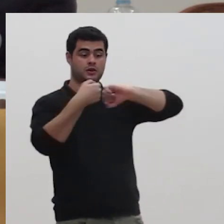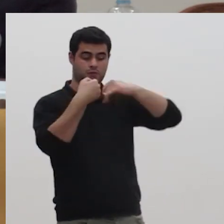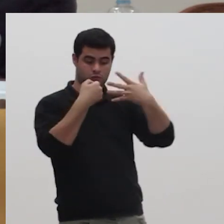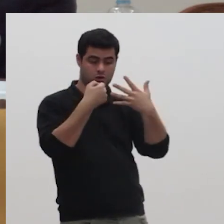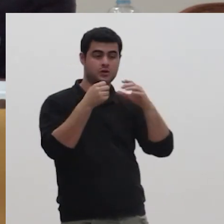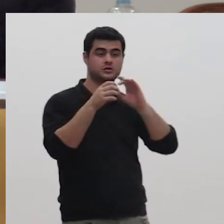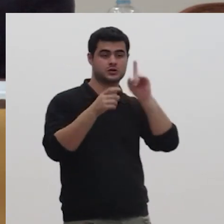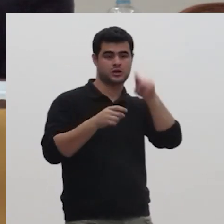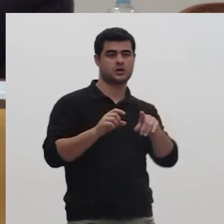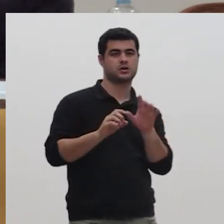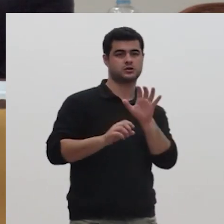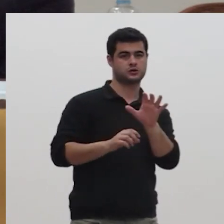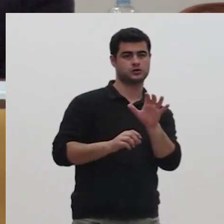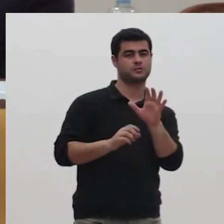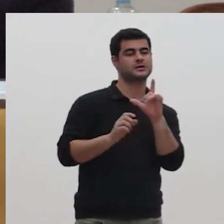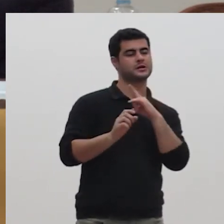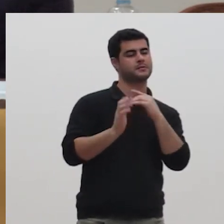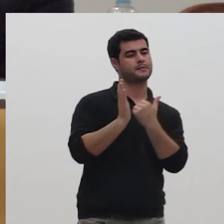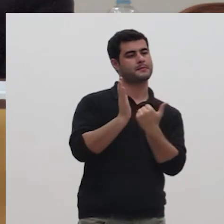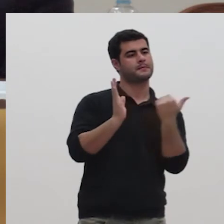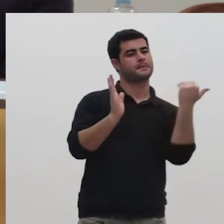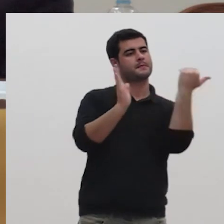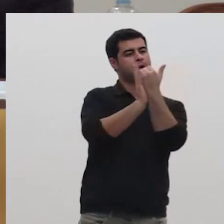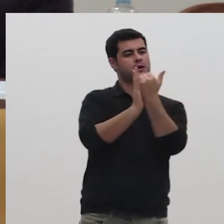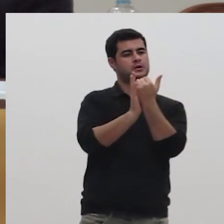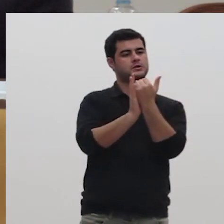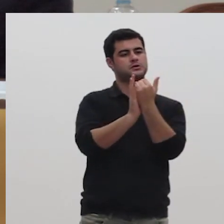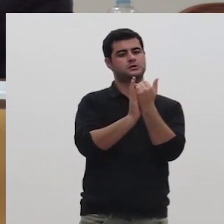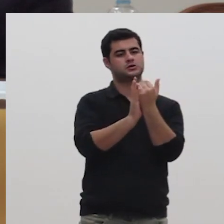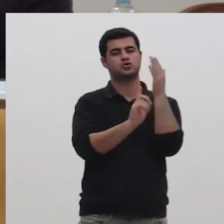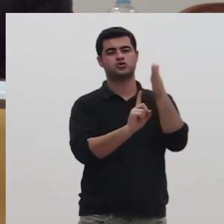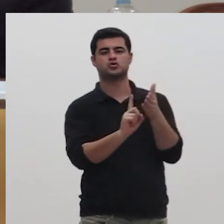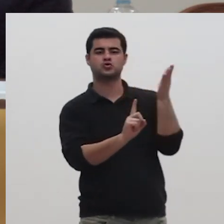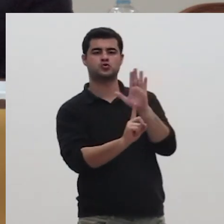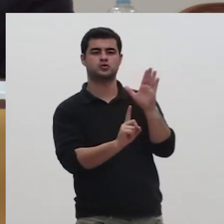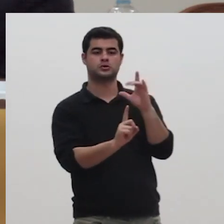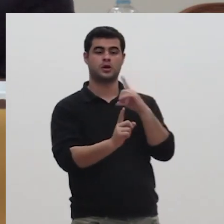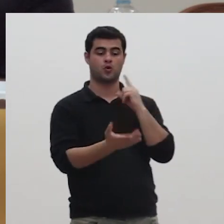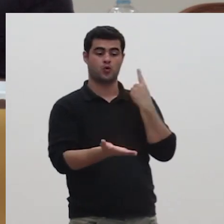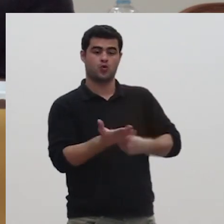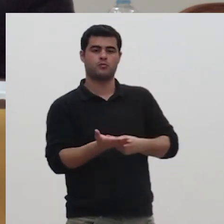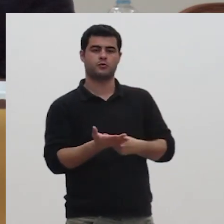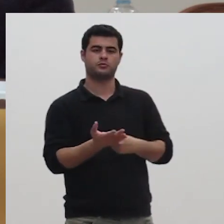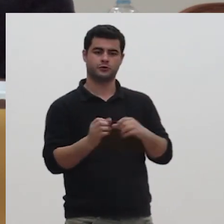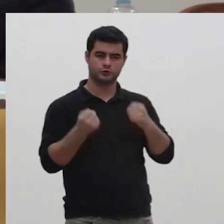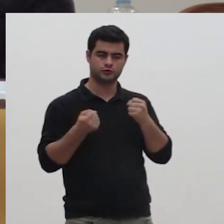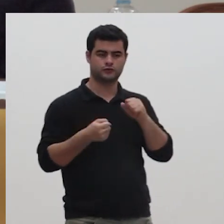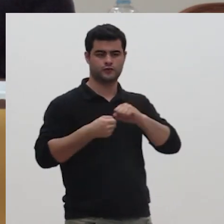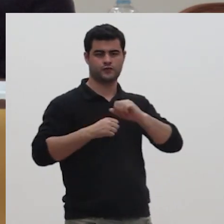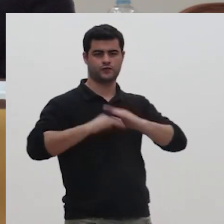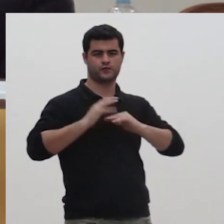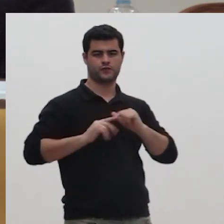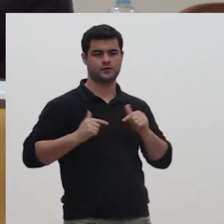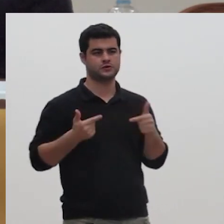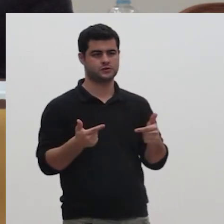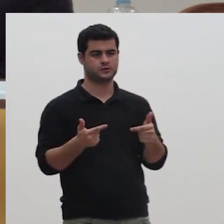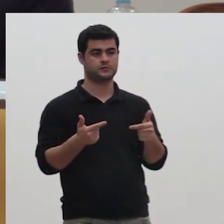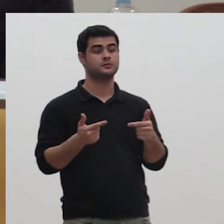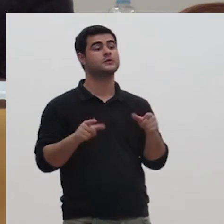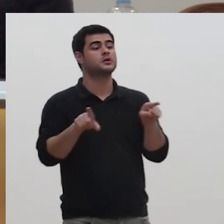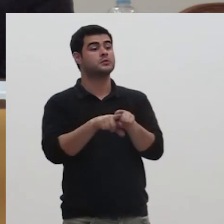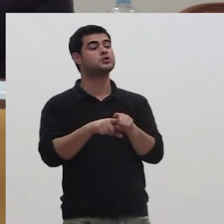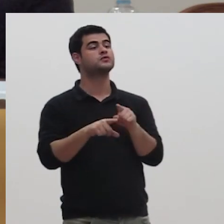né? É princípio, mas é mais do que discurso, é o compromisso de fazer. E, obviamente, aí nós vamos combinar formas de